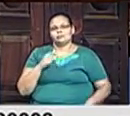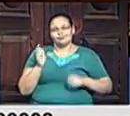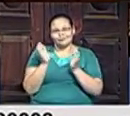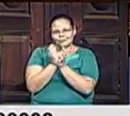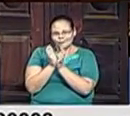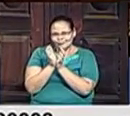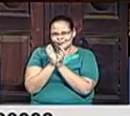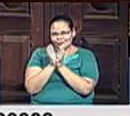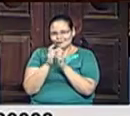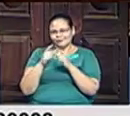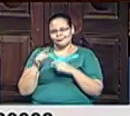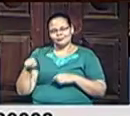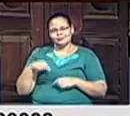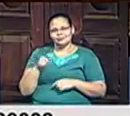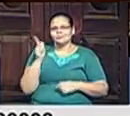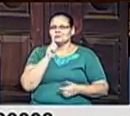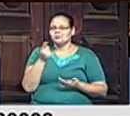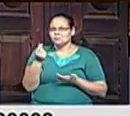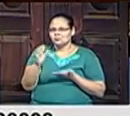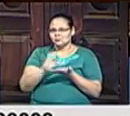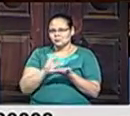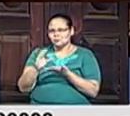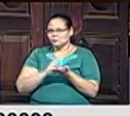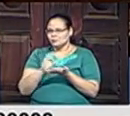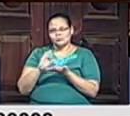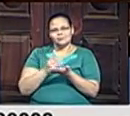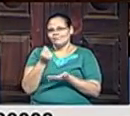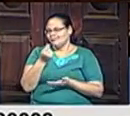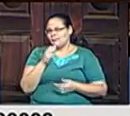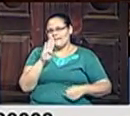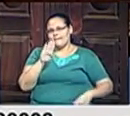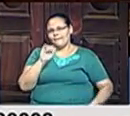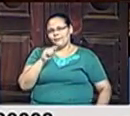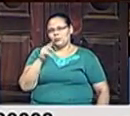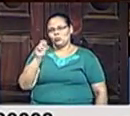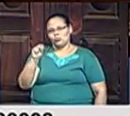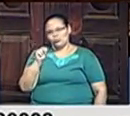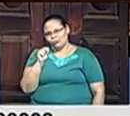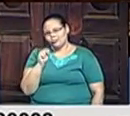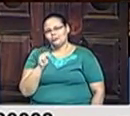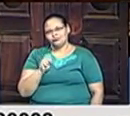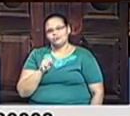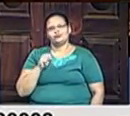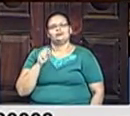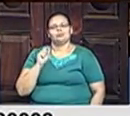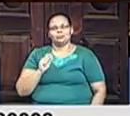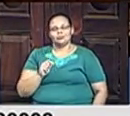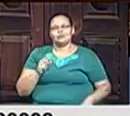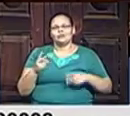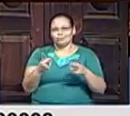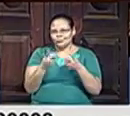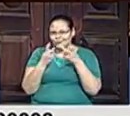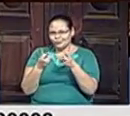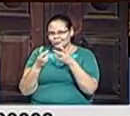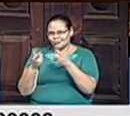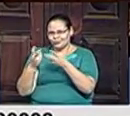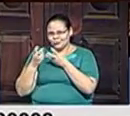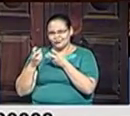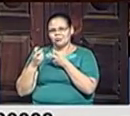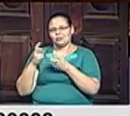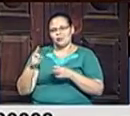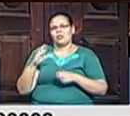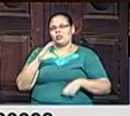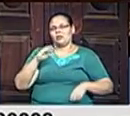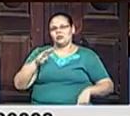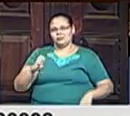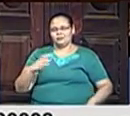quadrilha que fatura milhões com a prática, com a exploração do